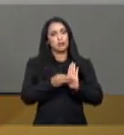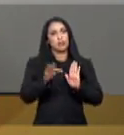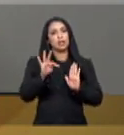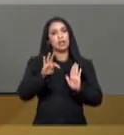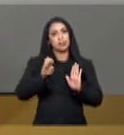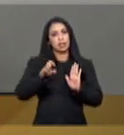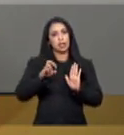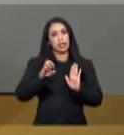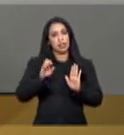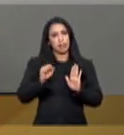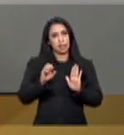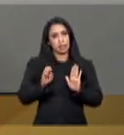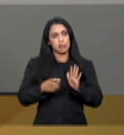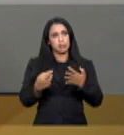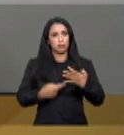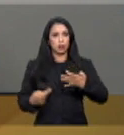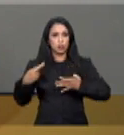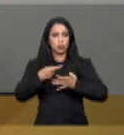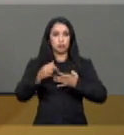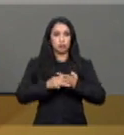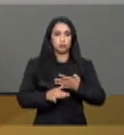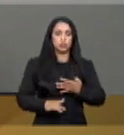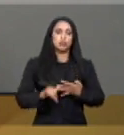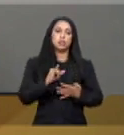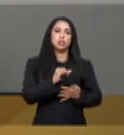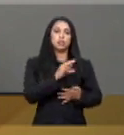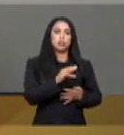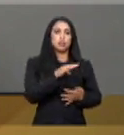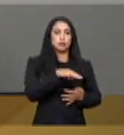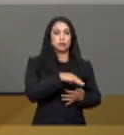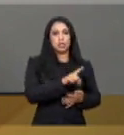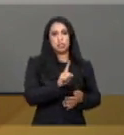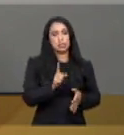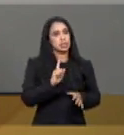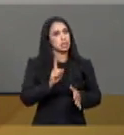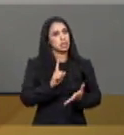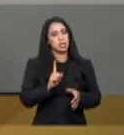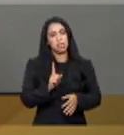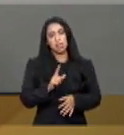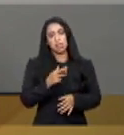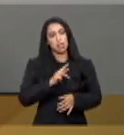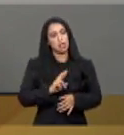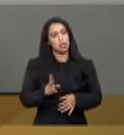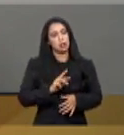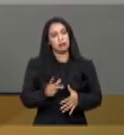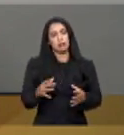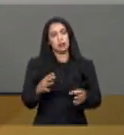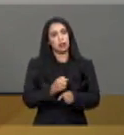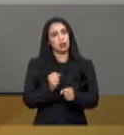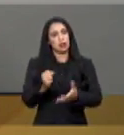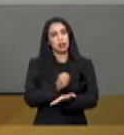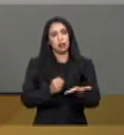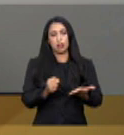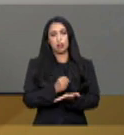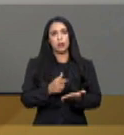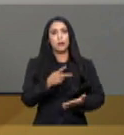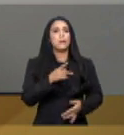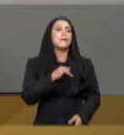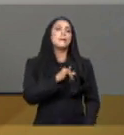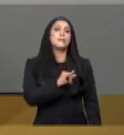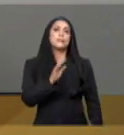repercussão geral que, aspas, o ICMS não compõe a base de cálculo para fins de incidência do PIS e das